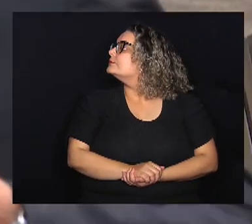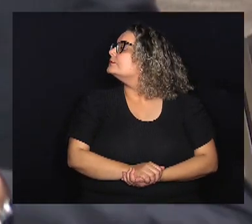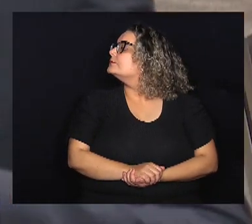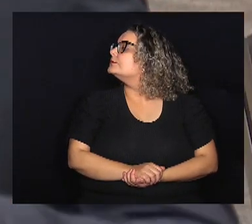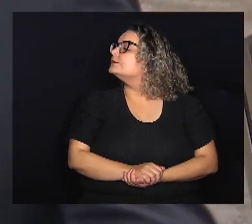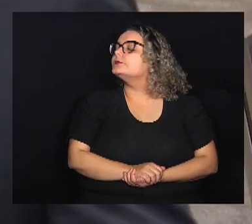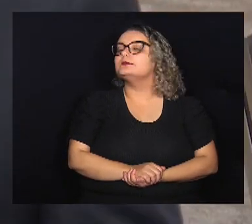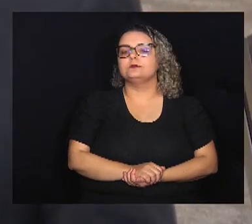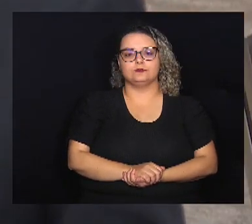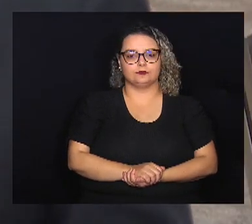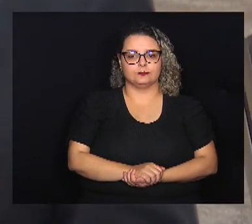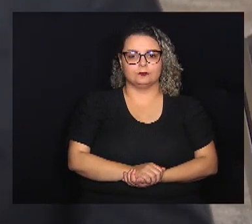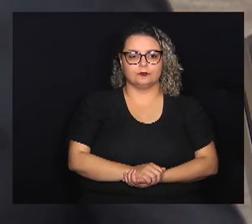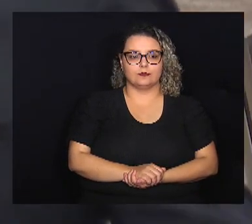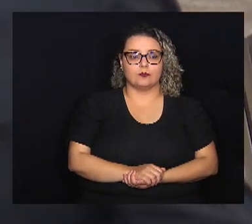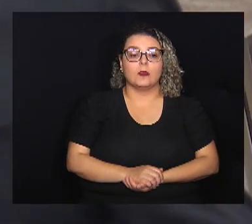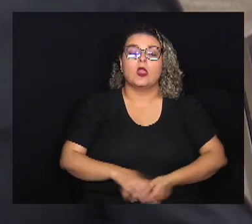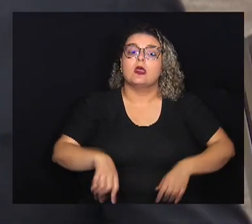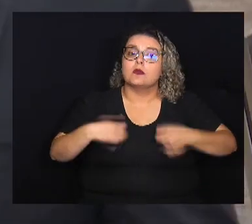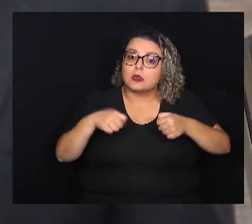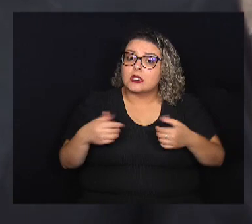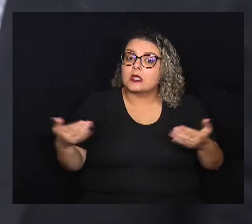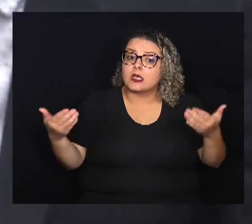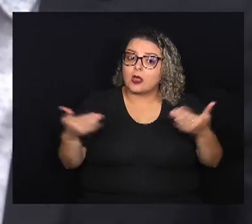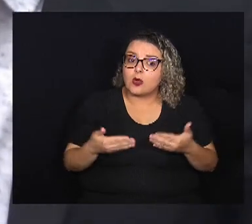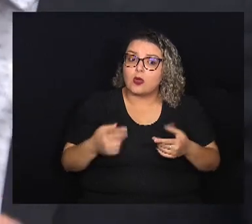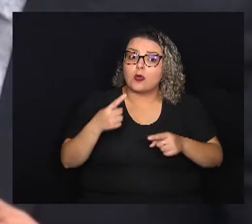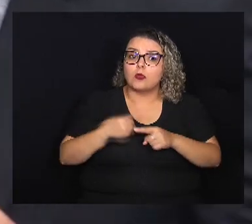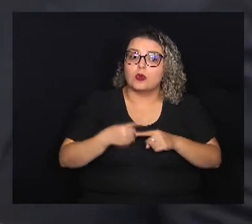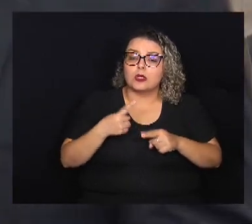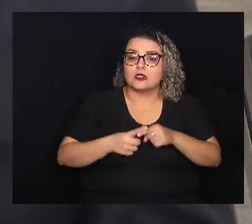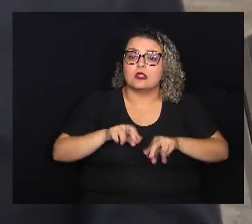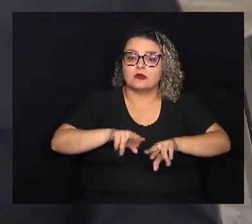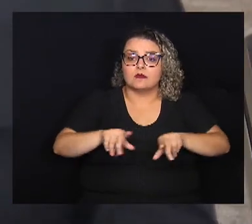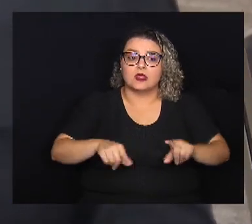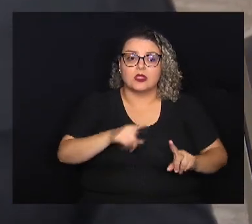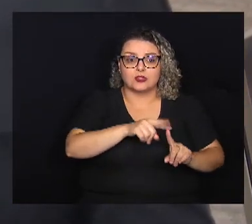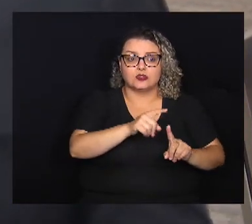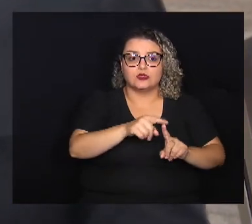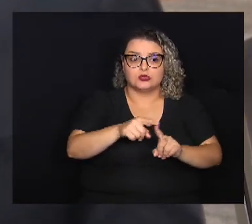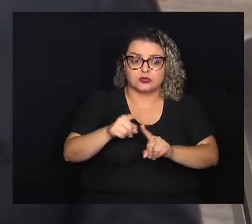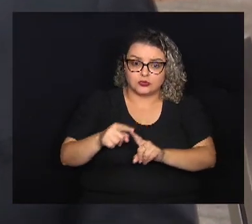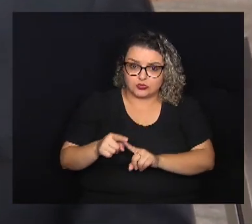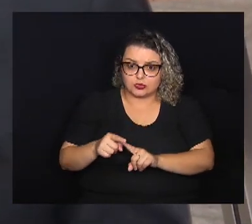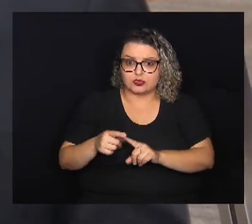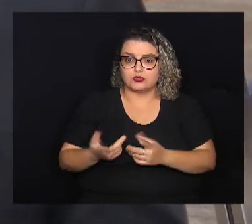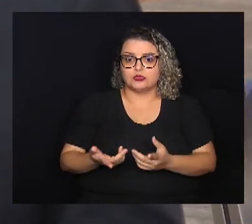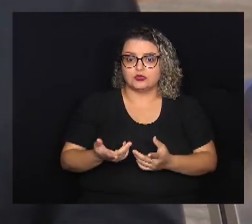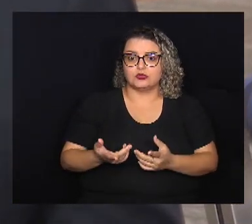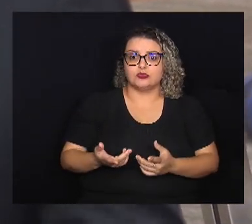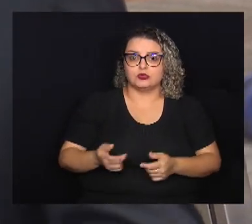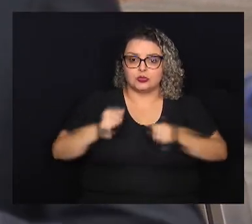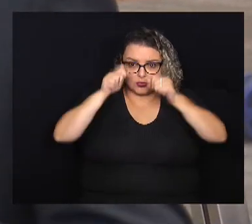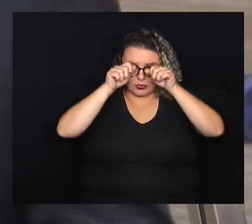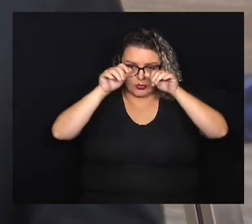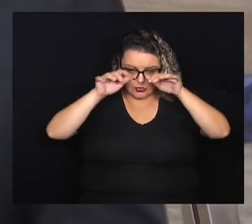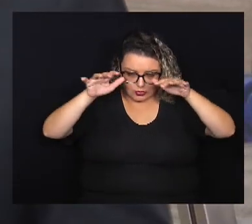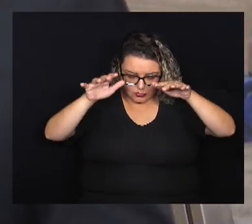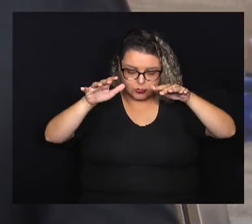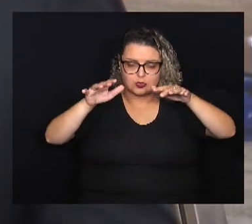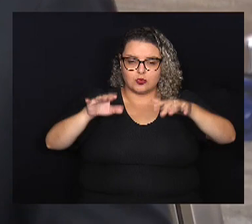É uma necessidade muito grande hoje porque existem vários tipos do espectro autismo. Então,